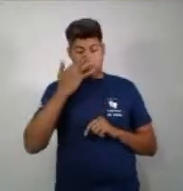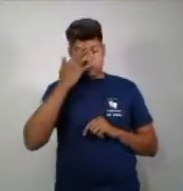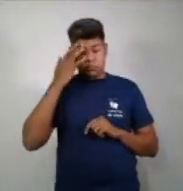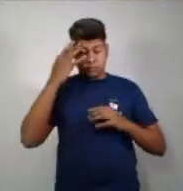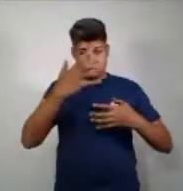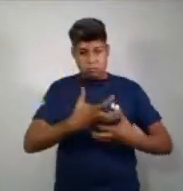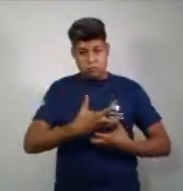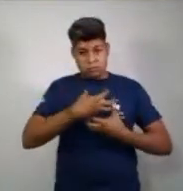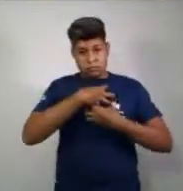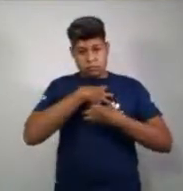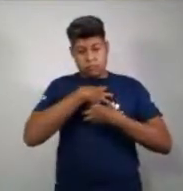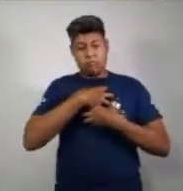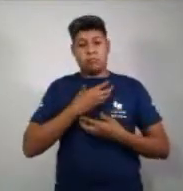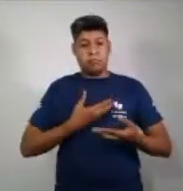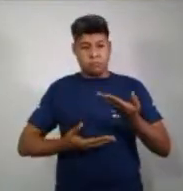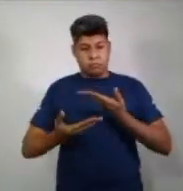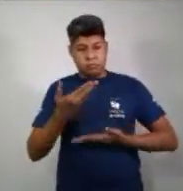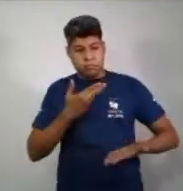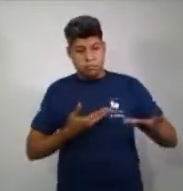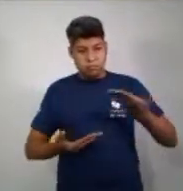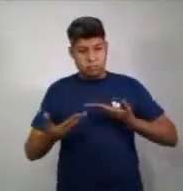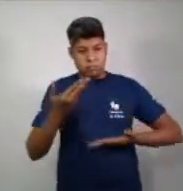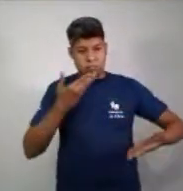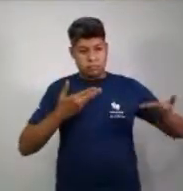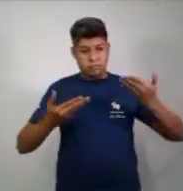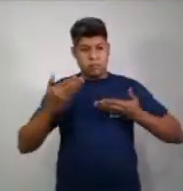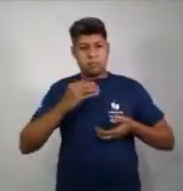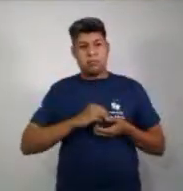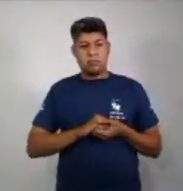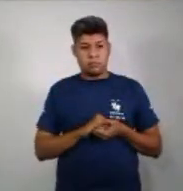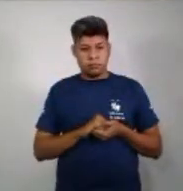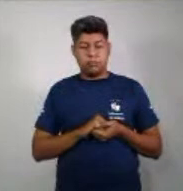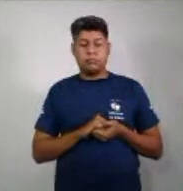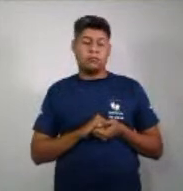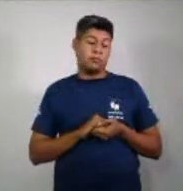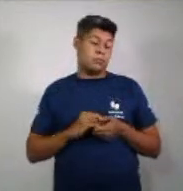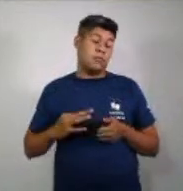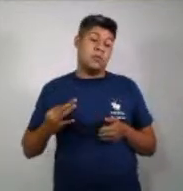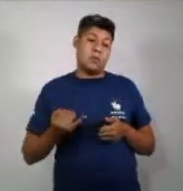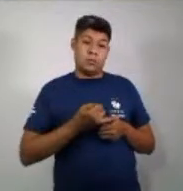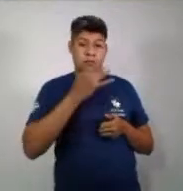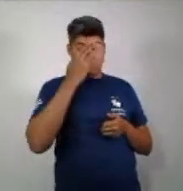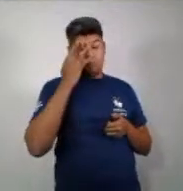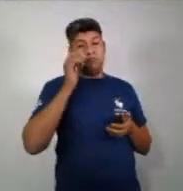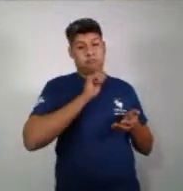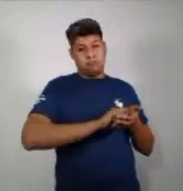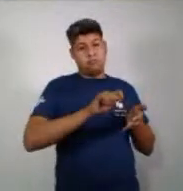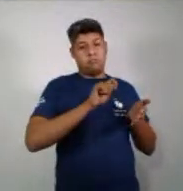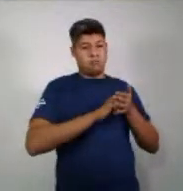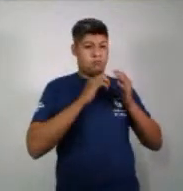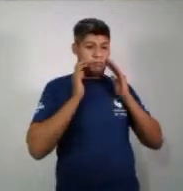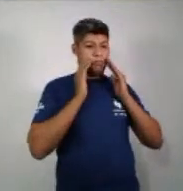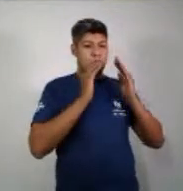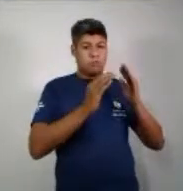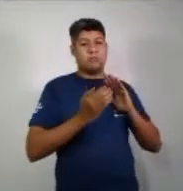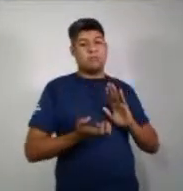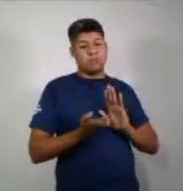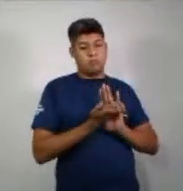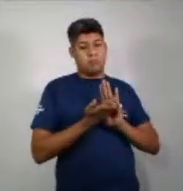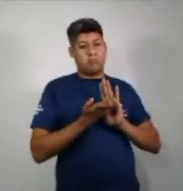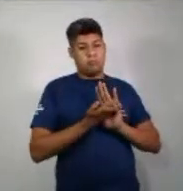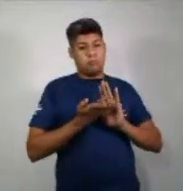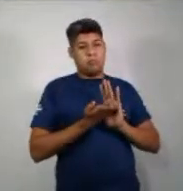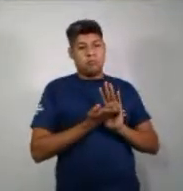nossa obra acolhida, isso, é isso. A equipe toda de publicação, né, da editorial, e